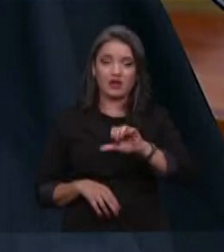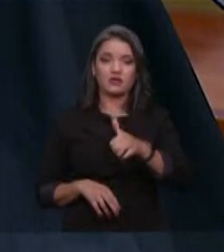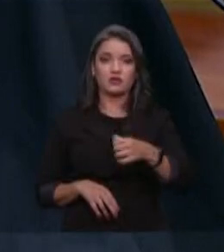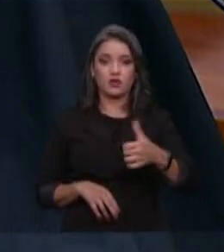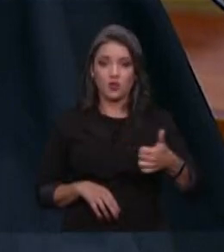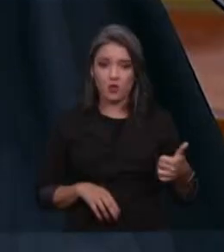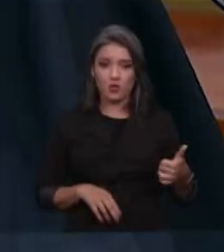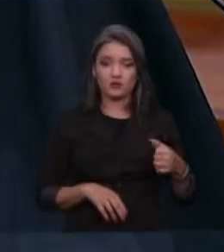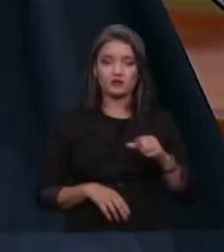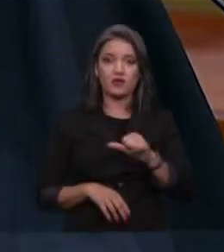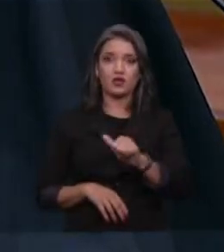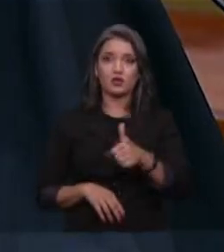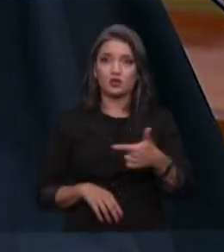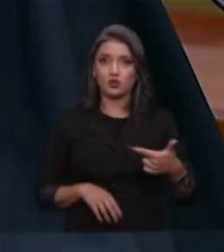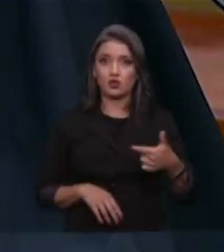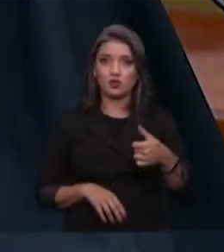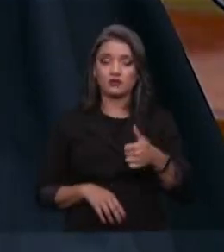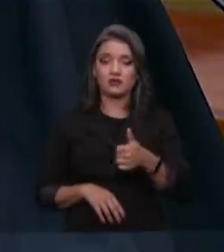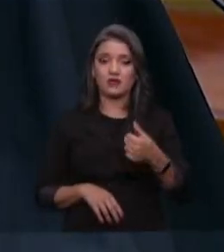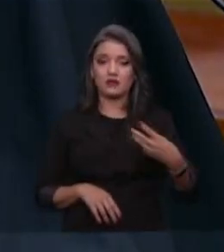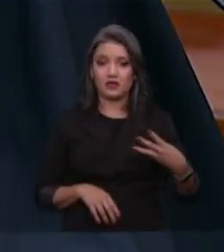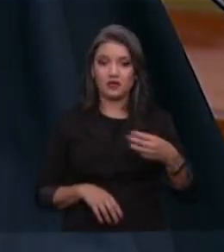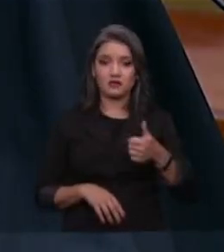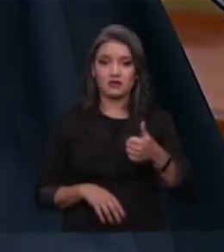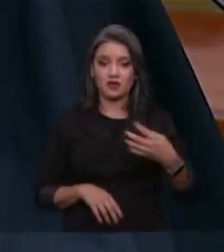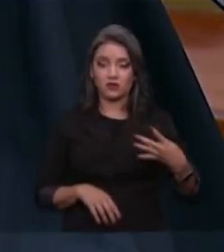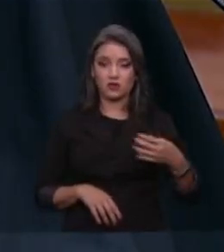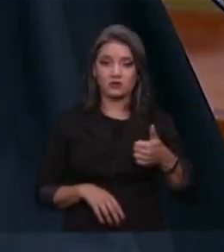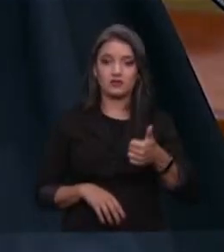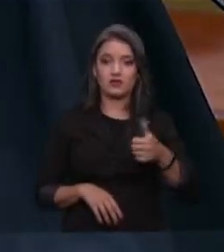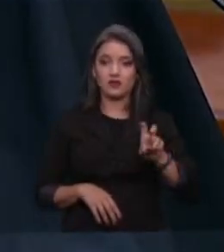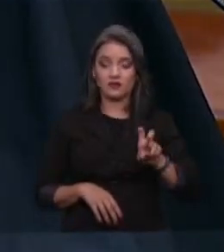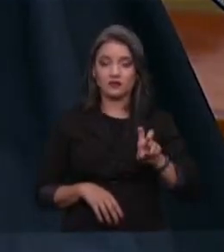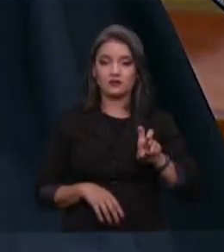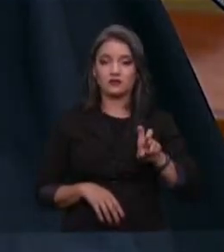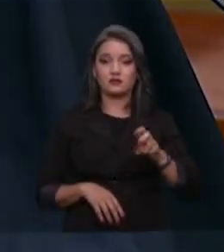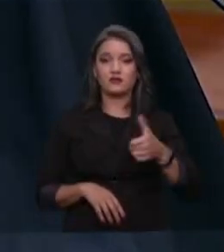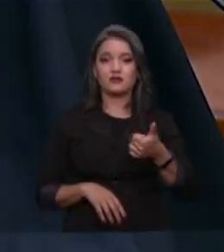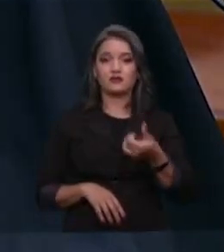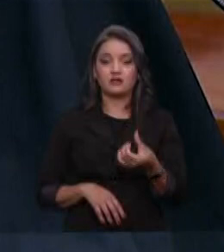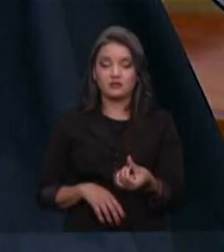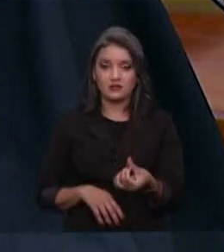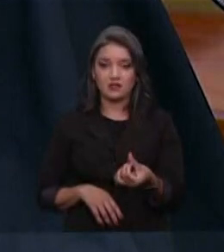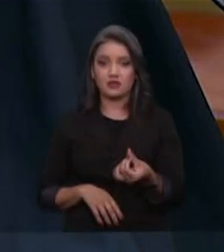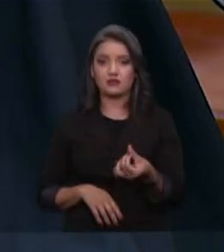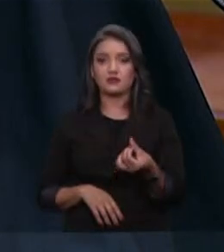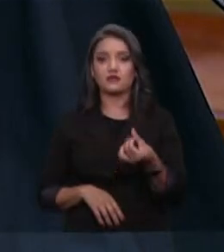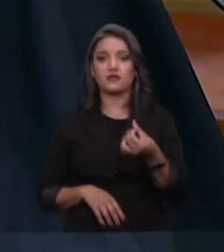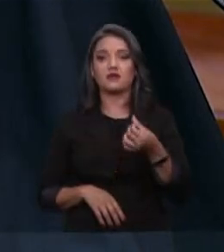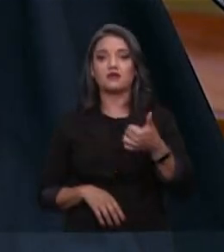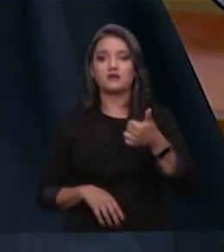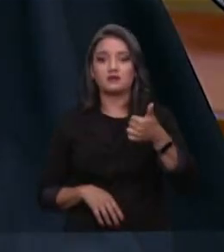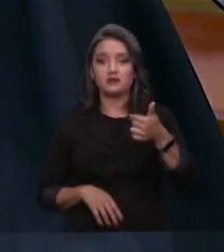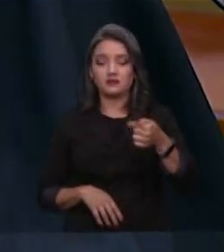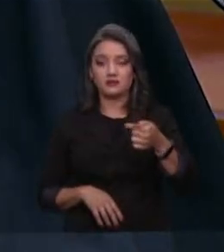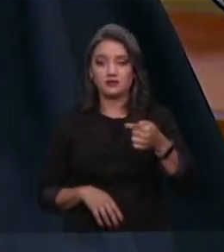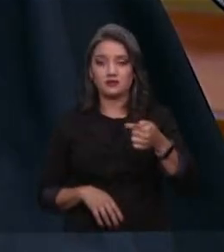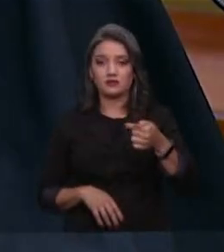Palmares, Santana do Mundaú, Capela, Cajueiro, Viçosa, Rio Largo, Maragogi, Marechal Deodoro,